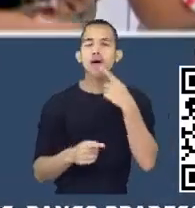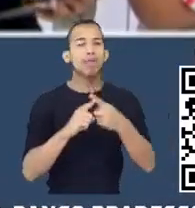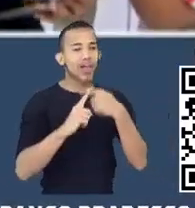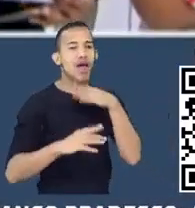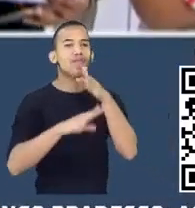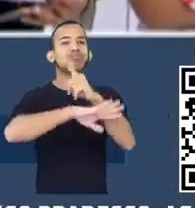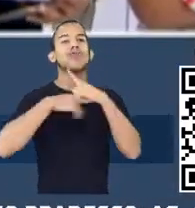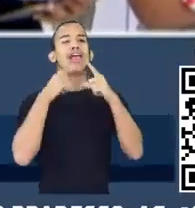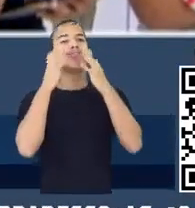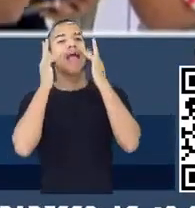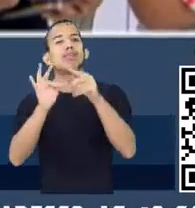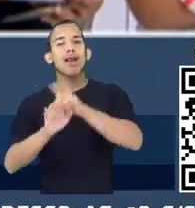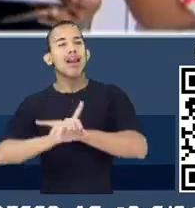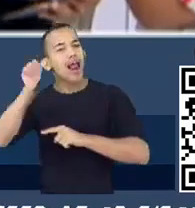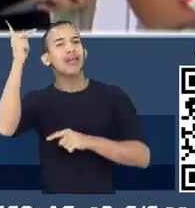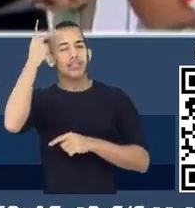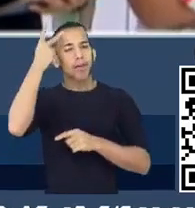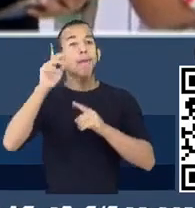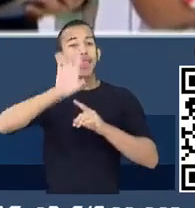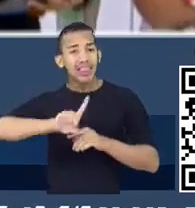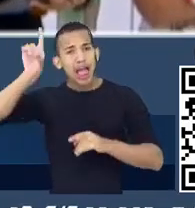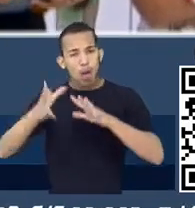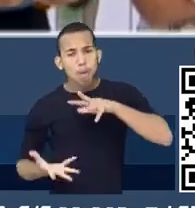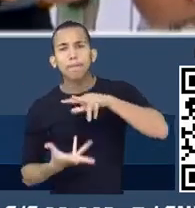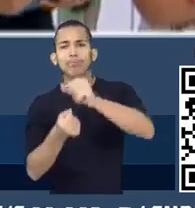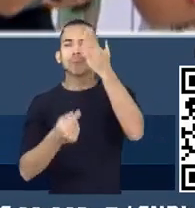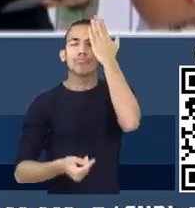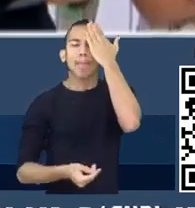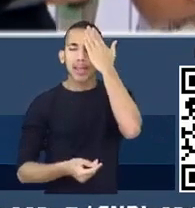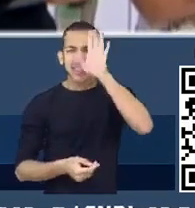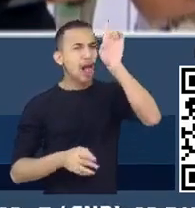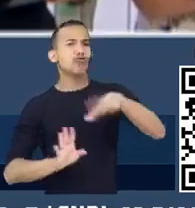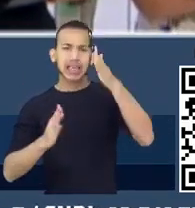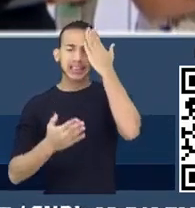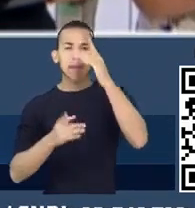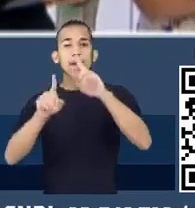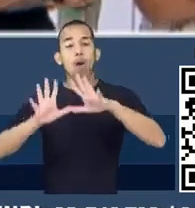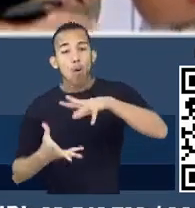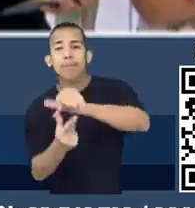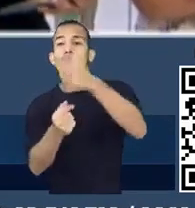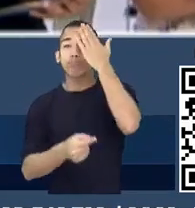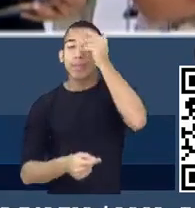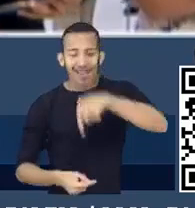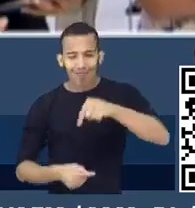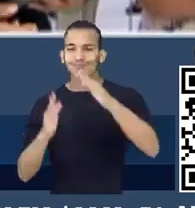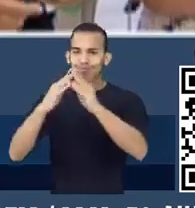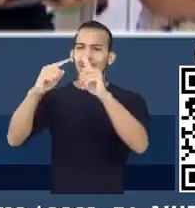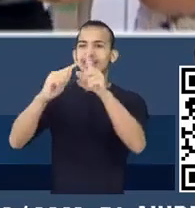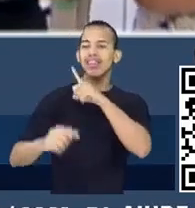lá em São Paulo. Para Deus e o mundo saber. Quer dizer, Deus já sabe. Mas para o mundo saber que nessa obra existe um Deus